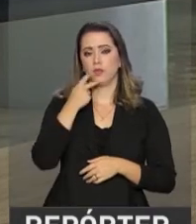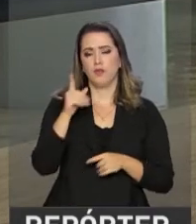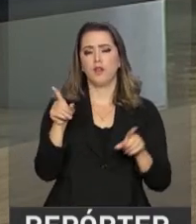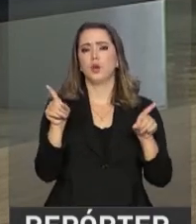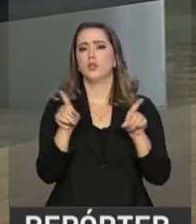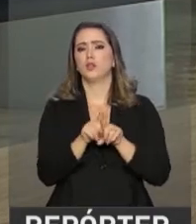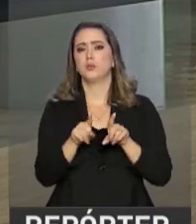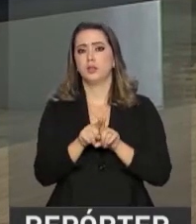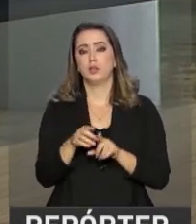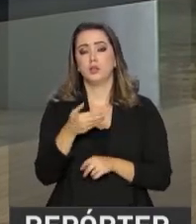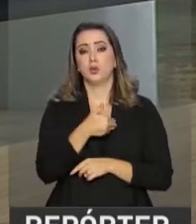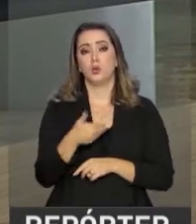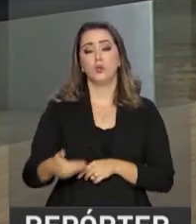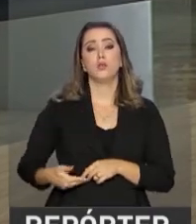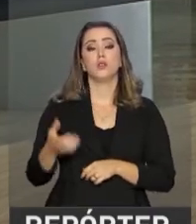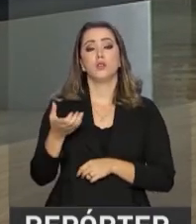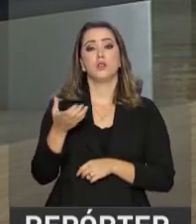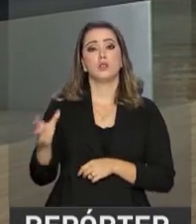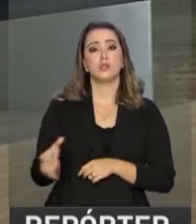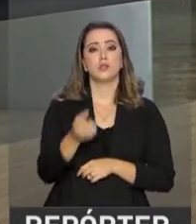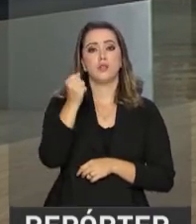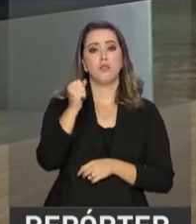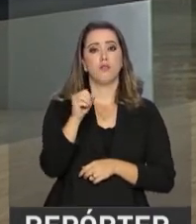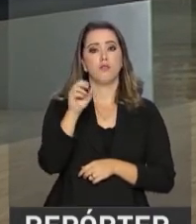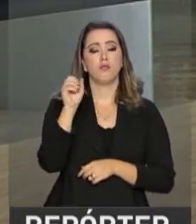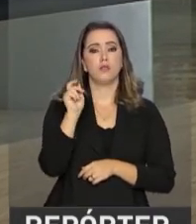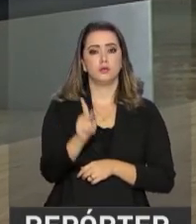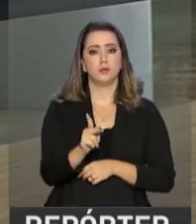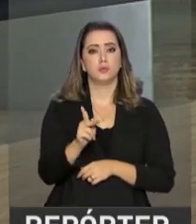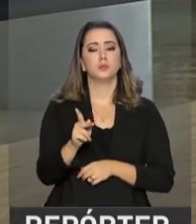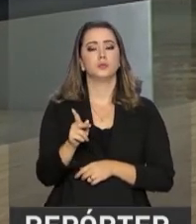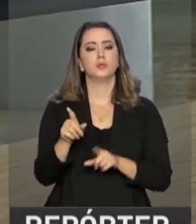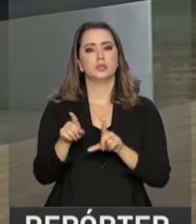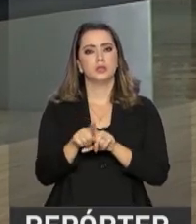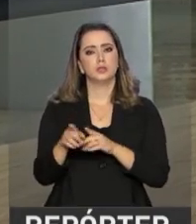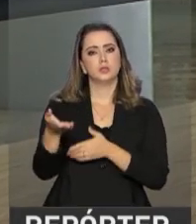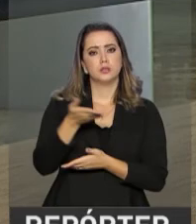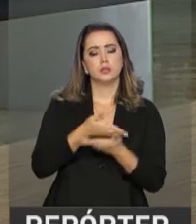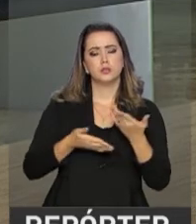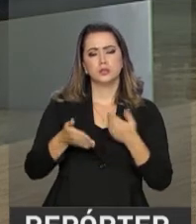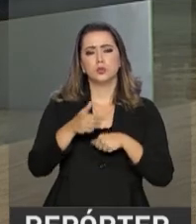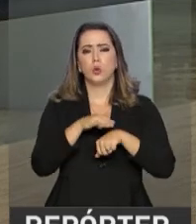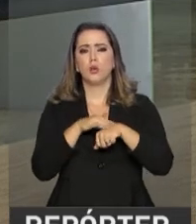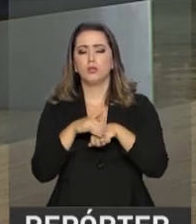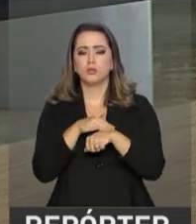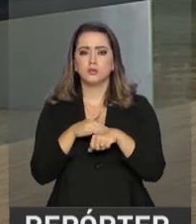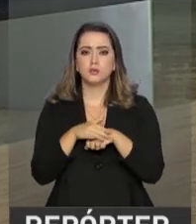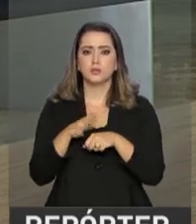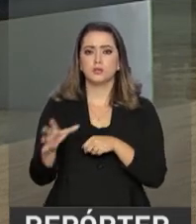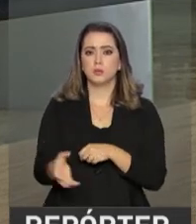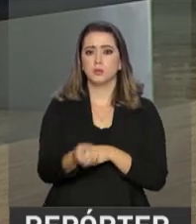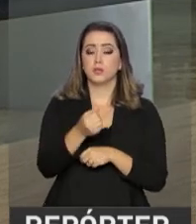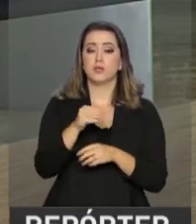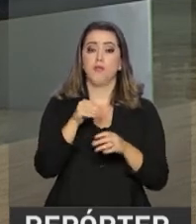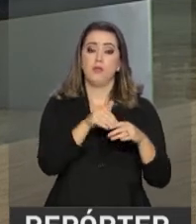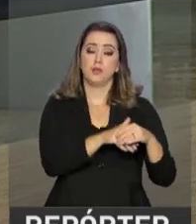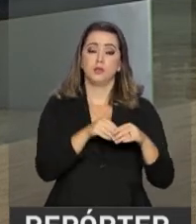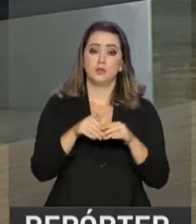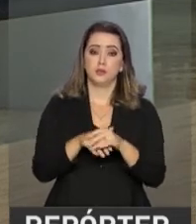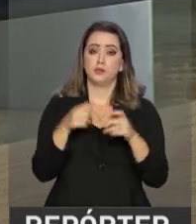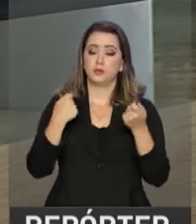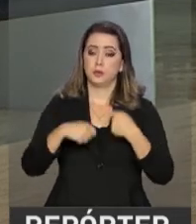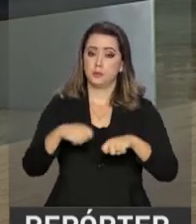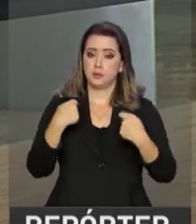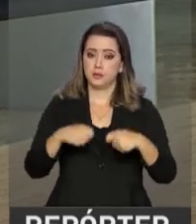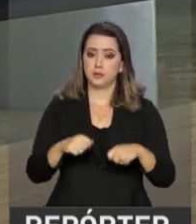salvar a previdência social e segue se articulando para garantir os votos necessários o ministro disse que segue se articulando